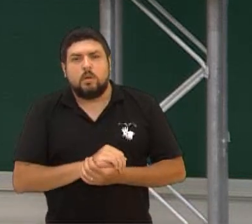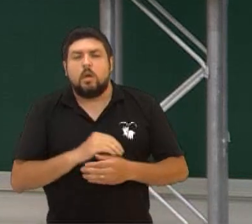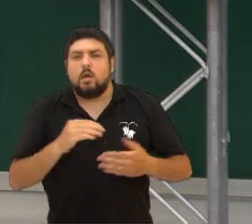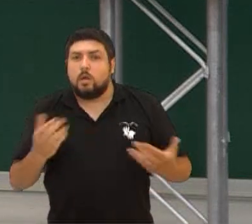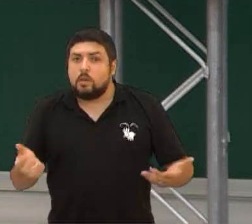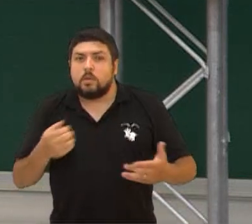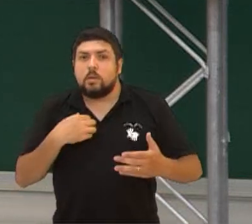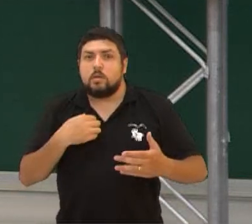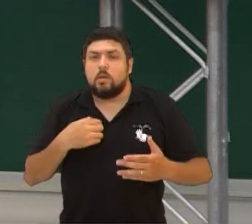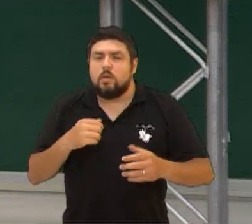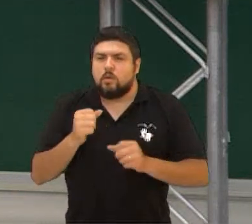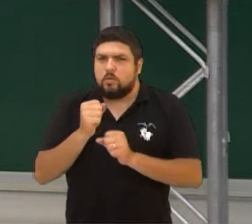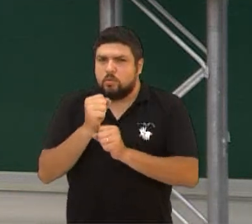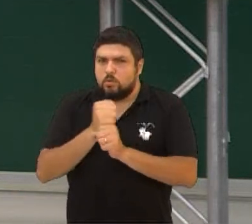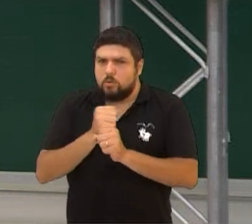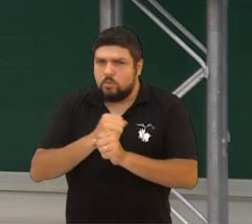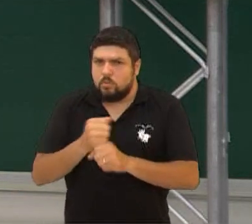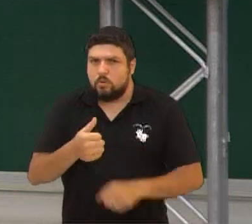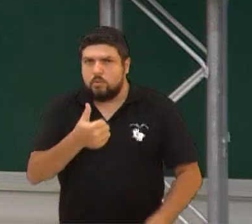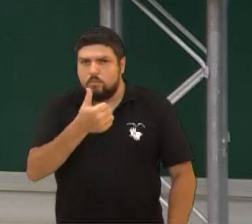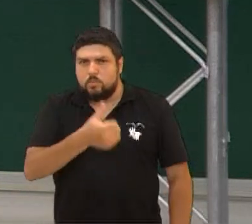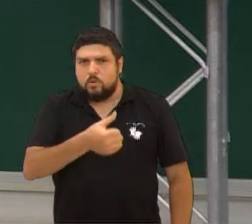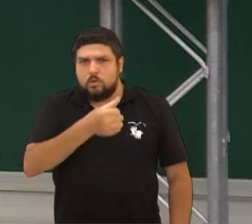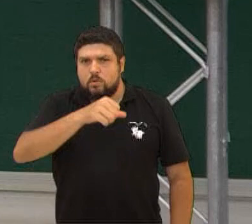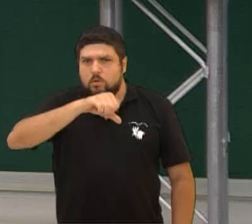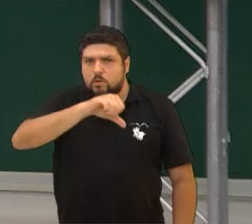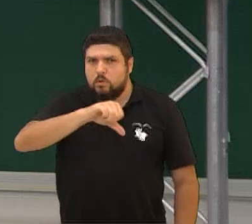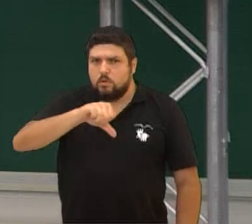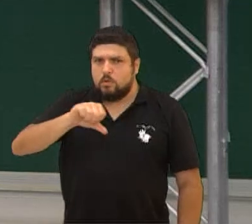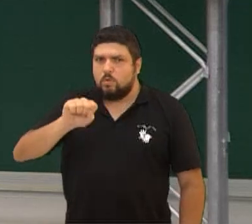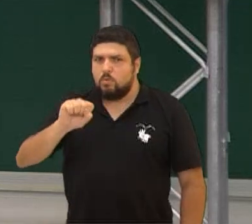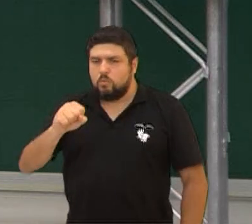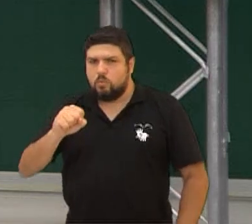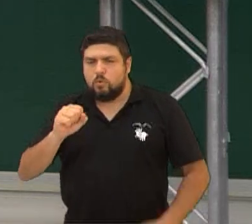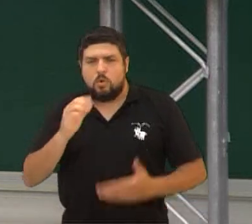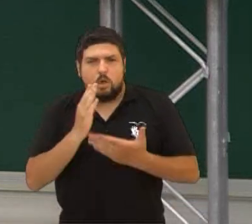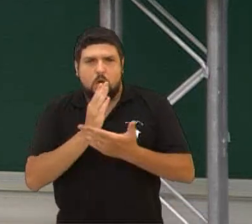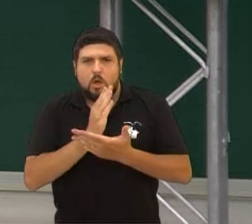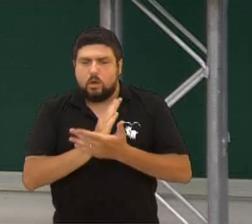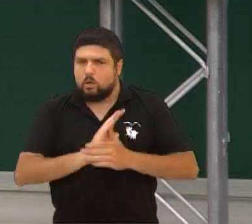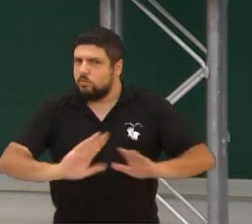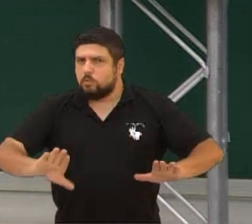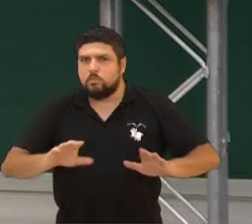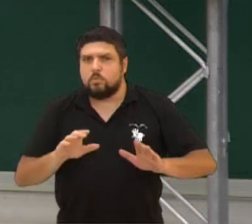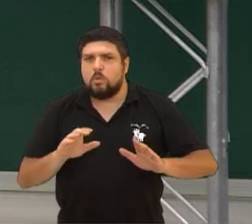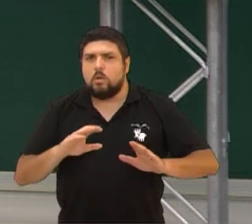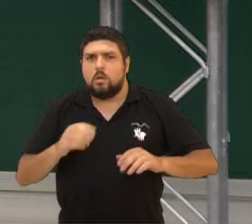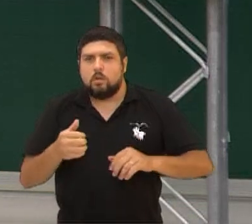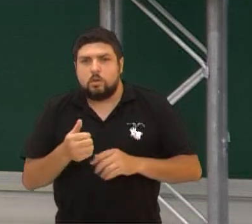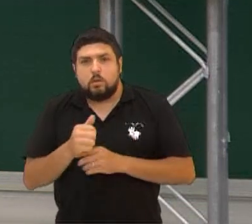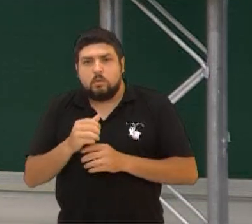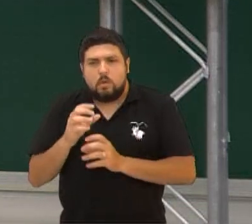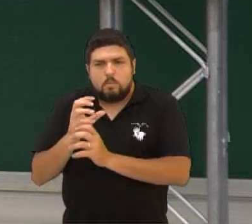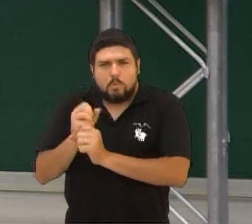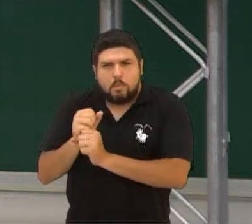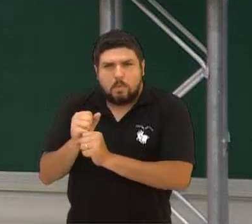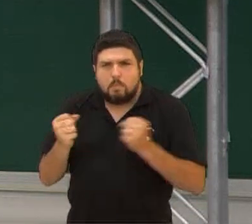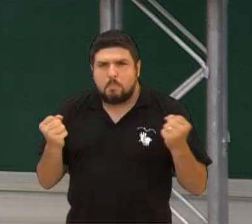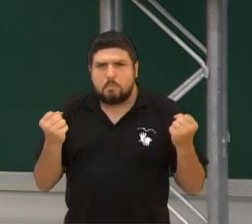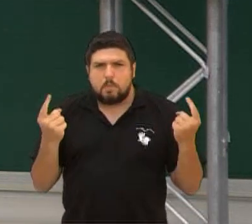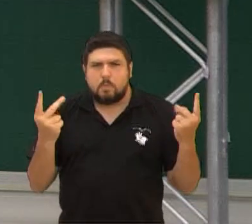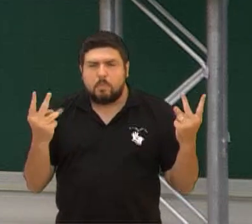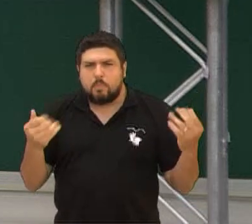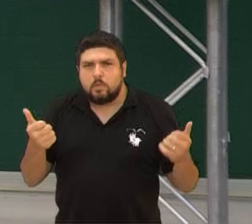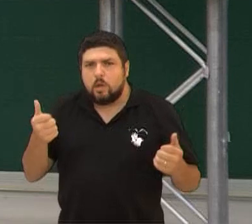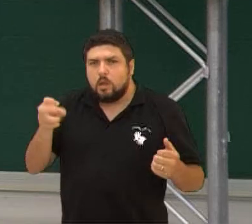vantagem, lá em 1998, ela caiu, os sets passaram de 15 pontos para 25 pontos e